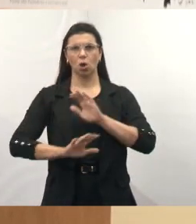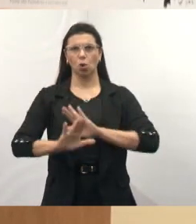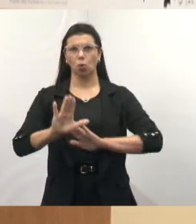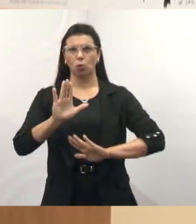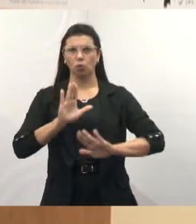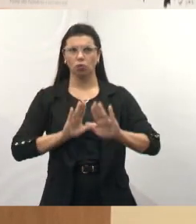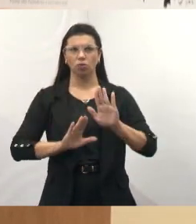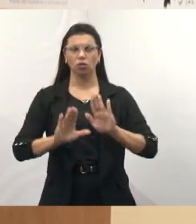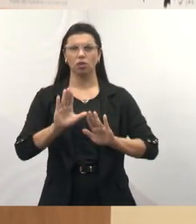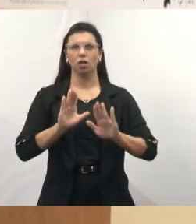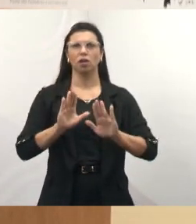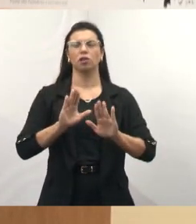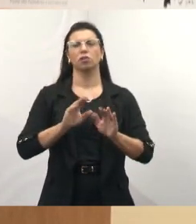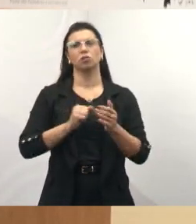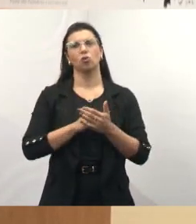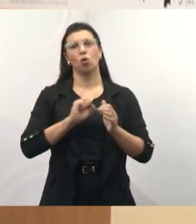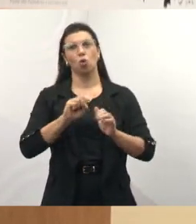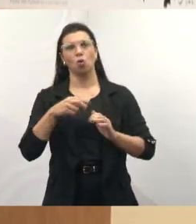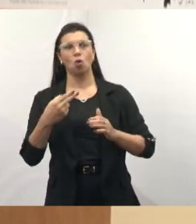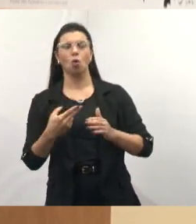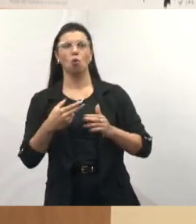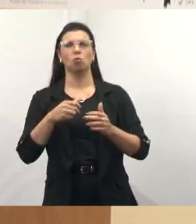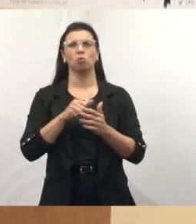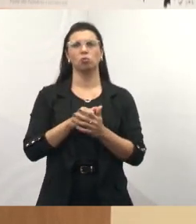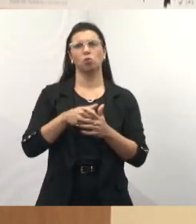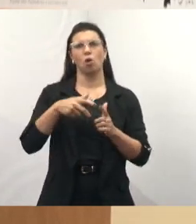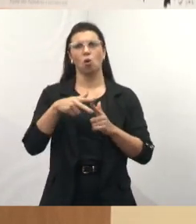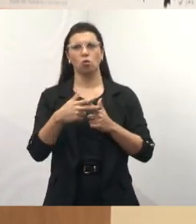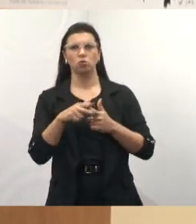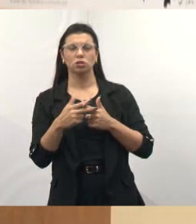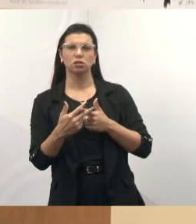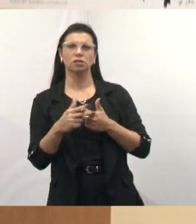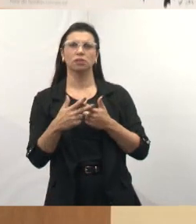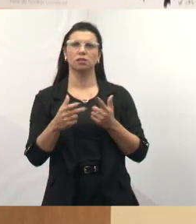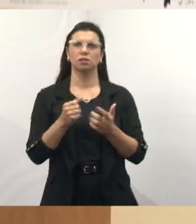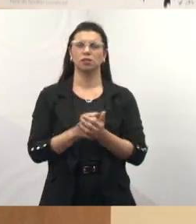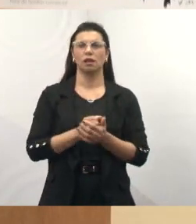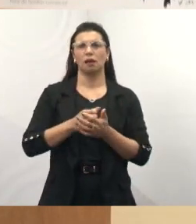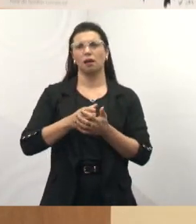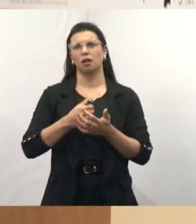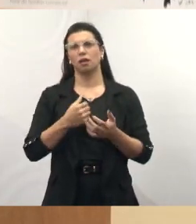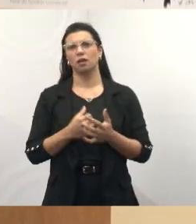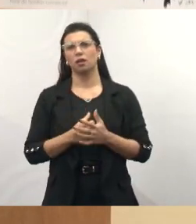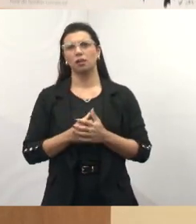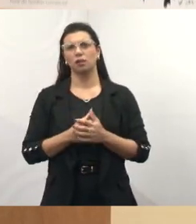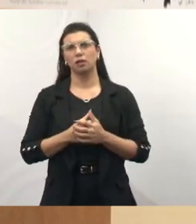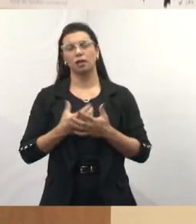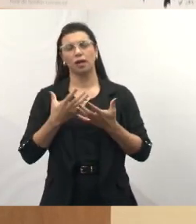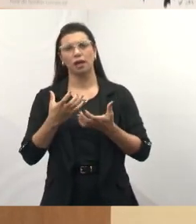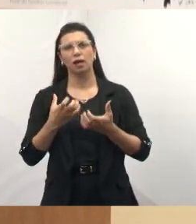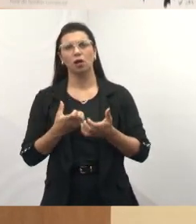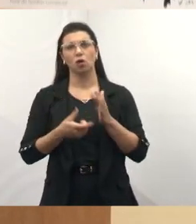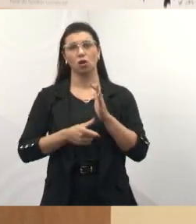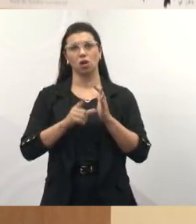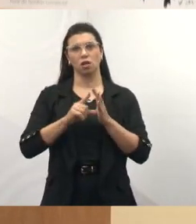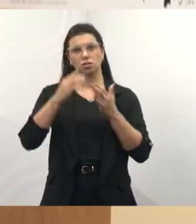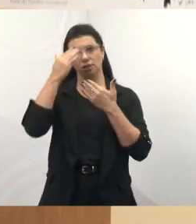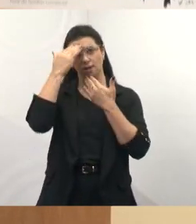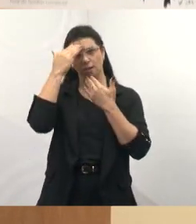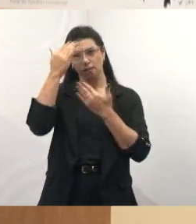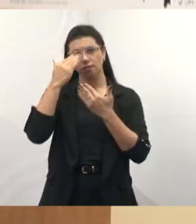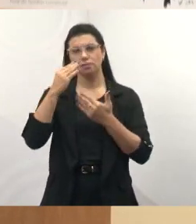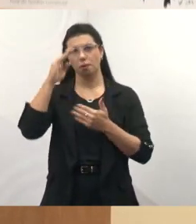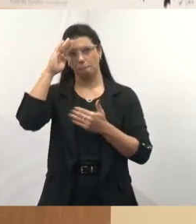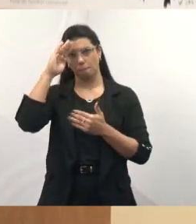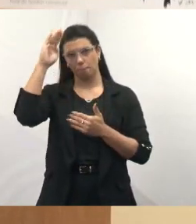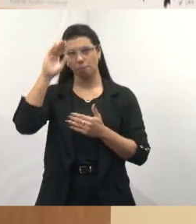façamos algumas correções, tendo em vista o voto favorável à aprovação das contas, quero fazer alguns agradecimentos essenciais.